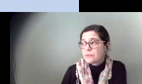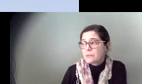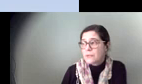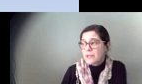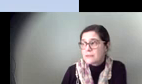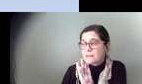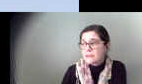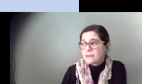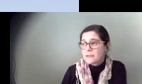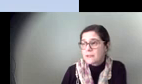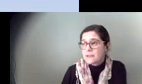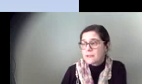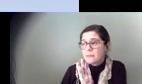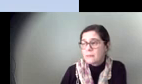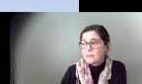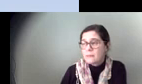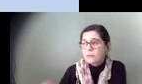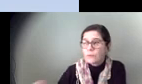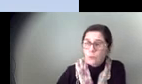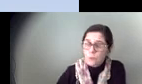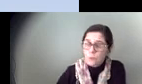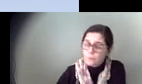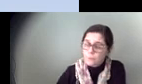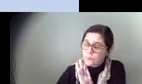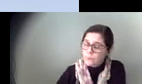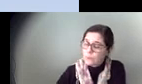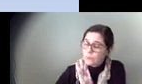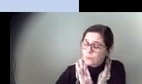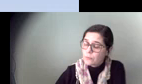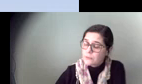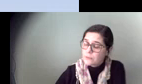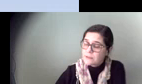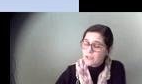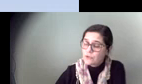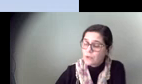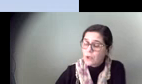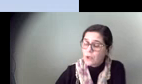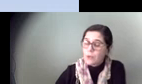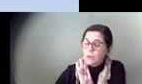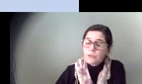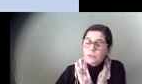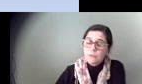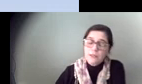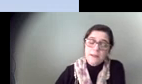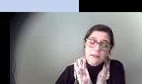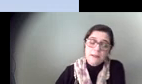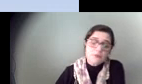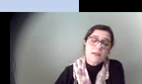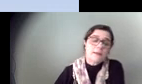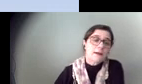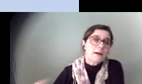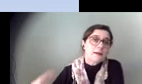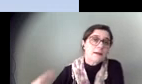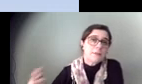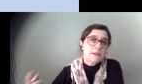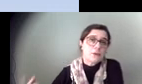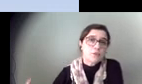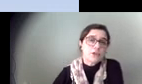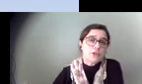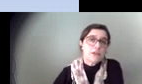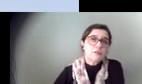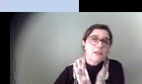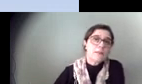por dificuldades na casa dele, que ele abandonou, né, o ensino médio. Porque não tem quem sustenta a casa, a